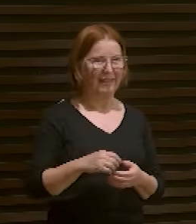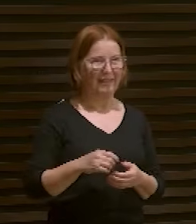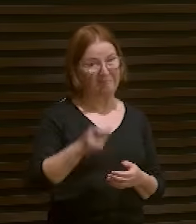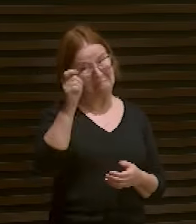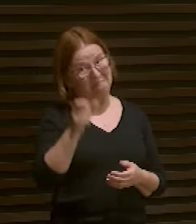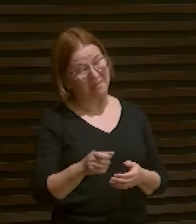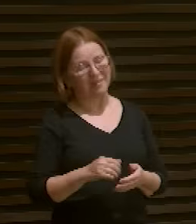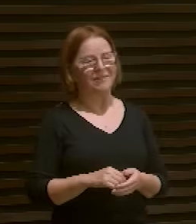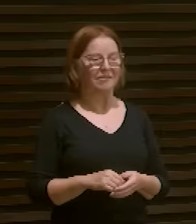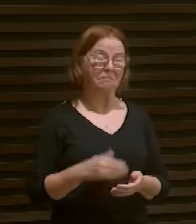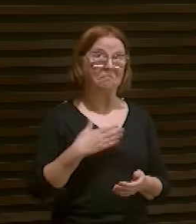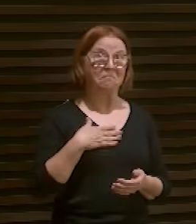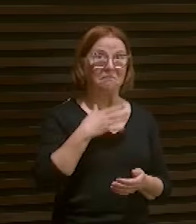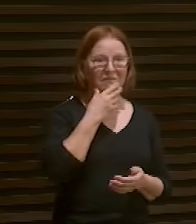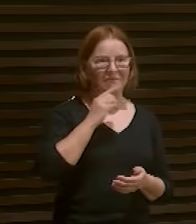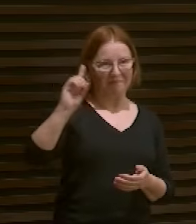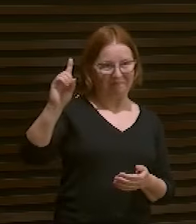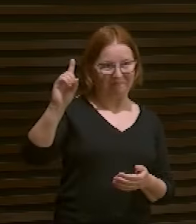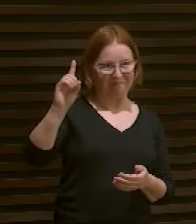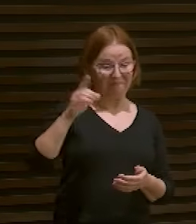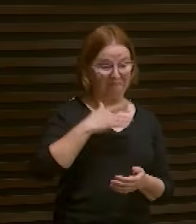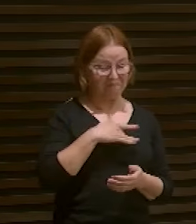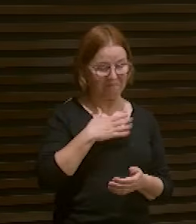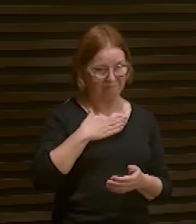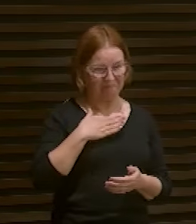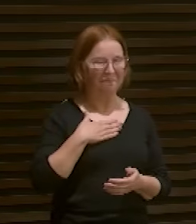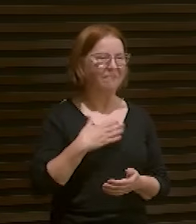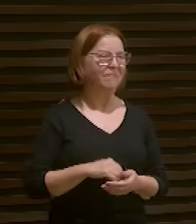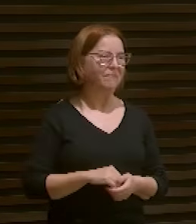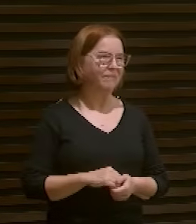Oh, meu Pai do céu, tem misericórdia de mim.